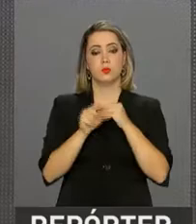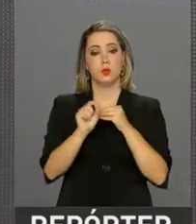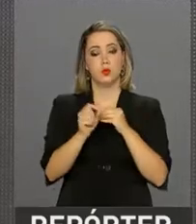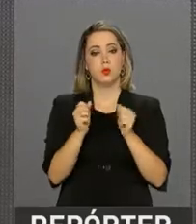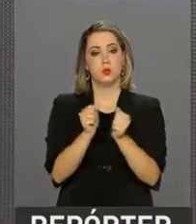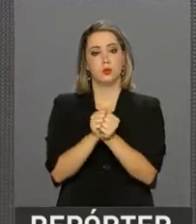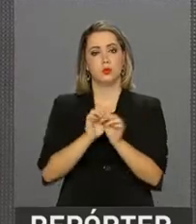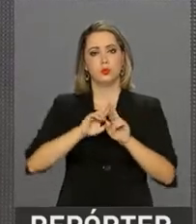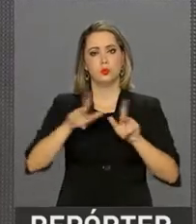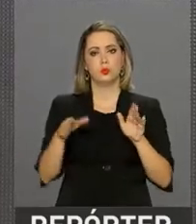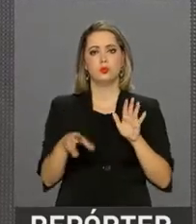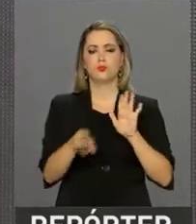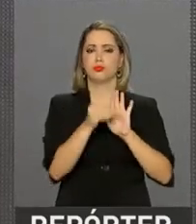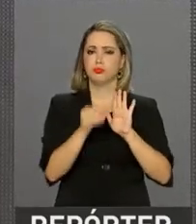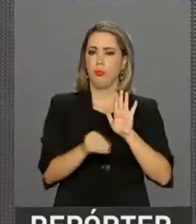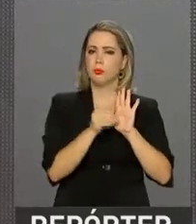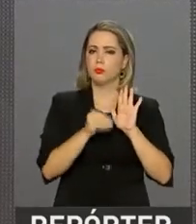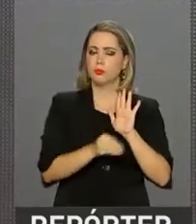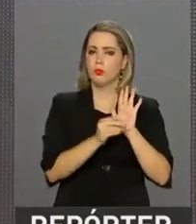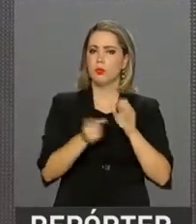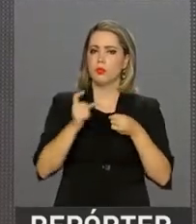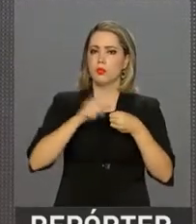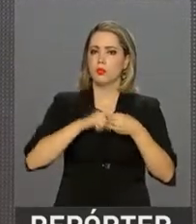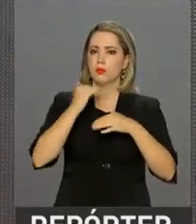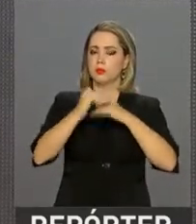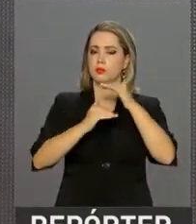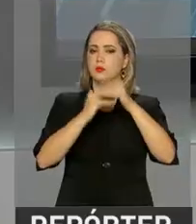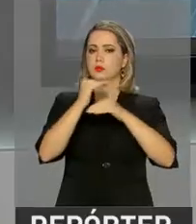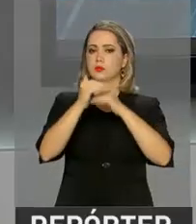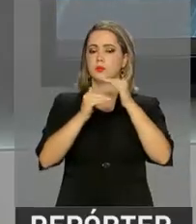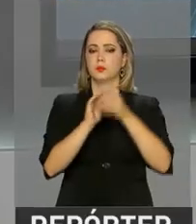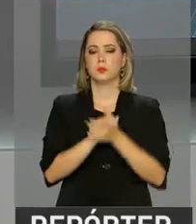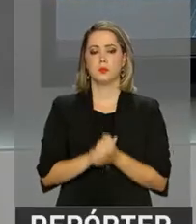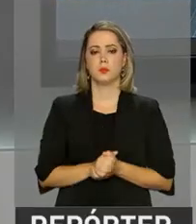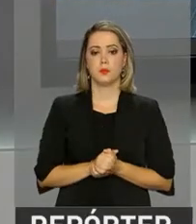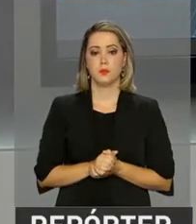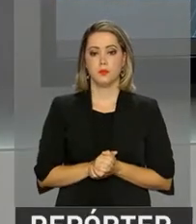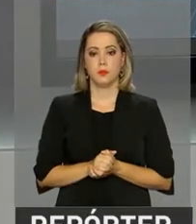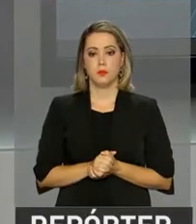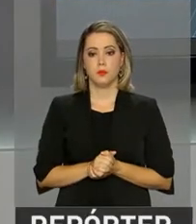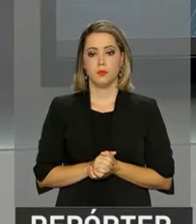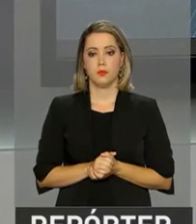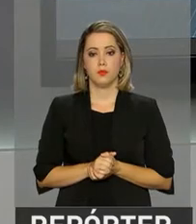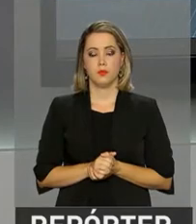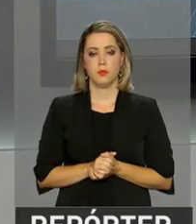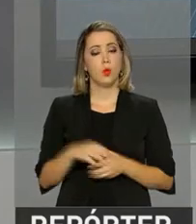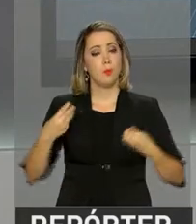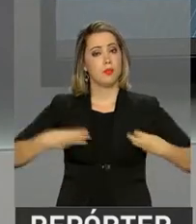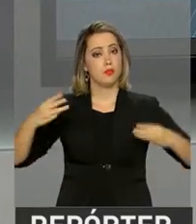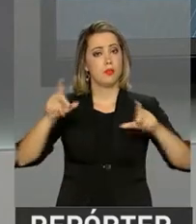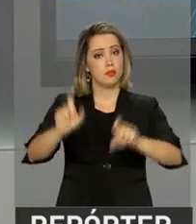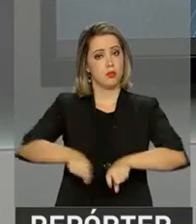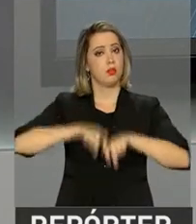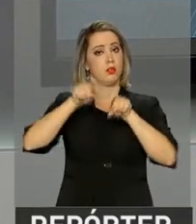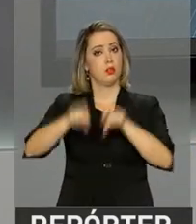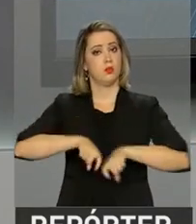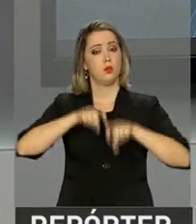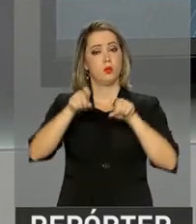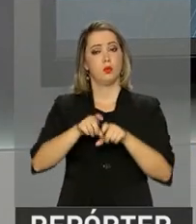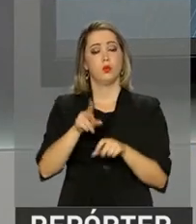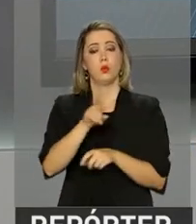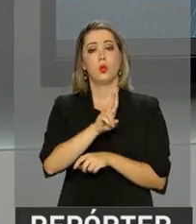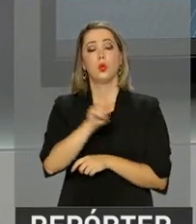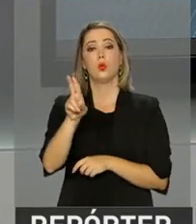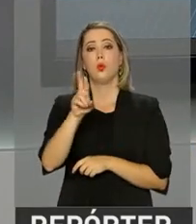uma série de iniciativas que visam a retomada do crescimento. O Ministério da Agricultura declarou Roraima